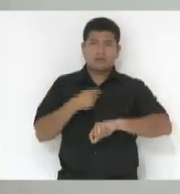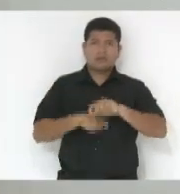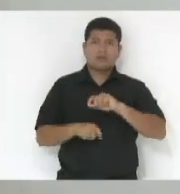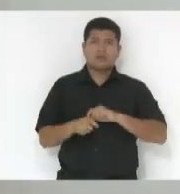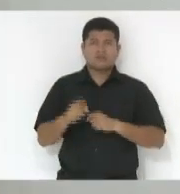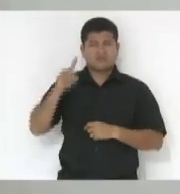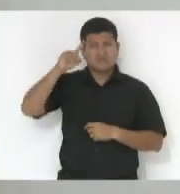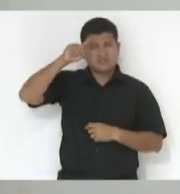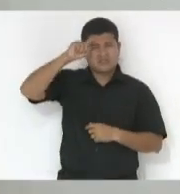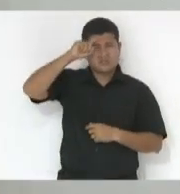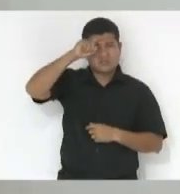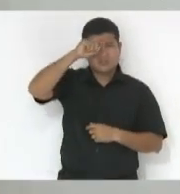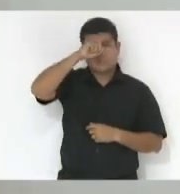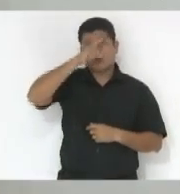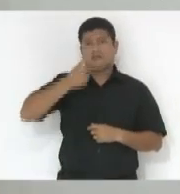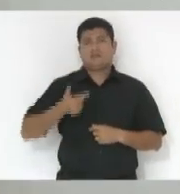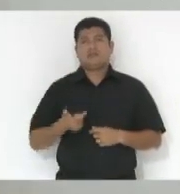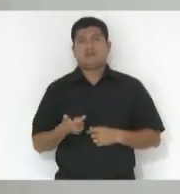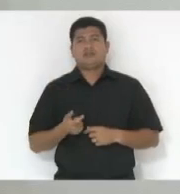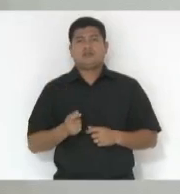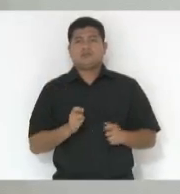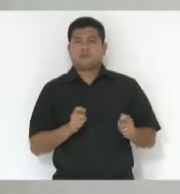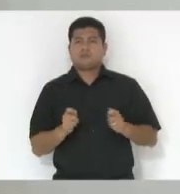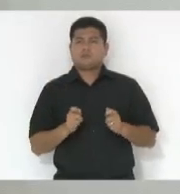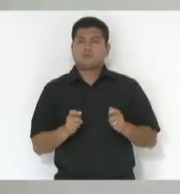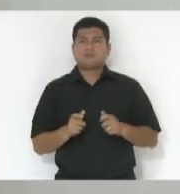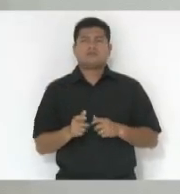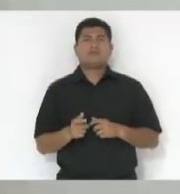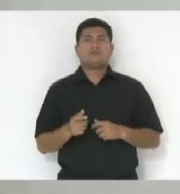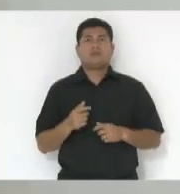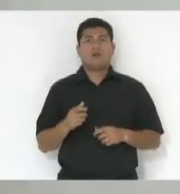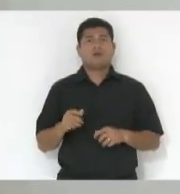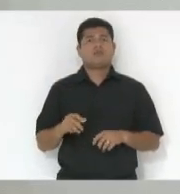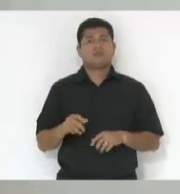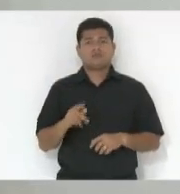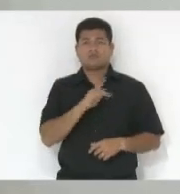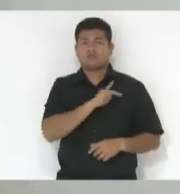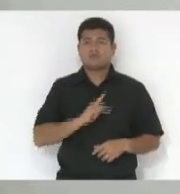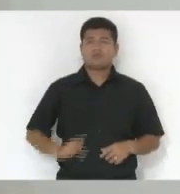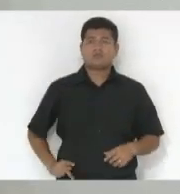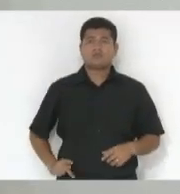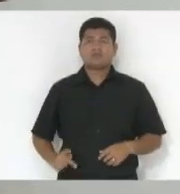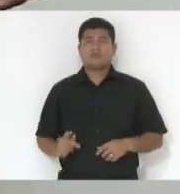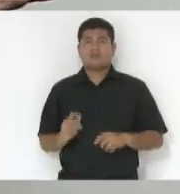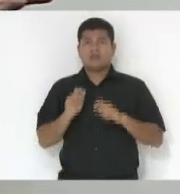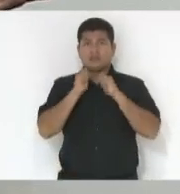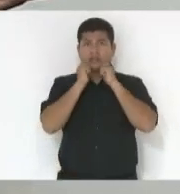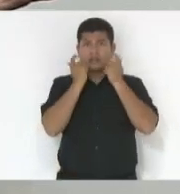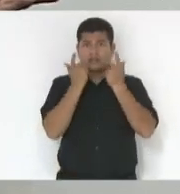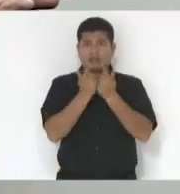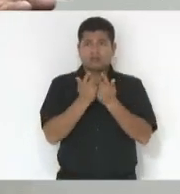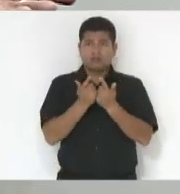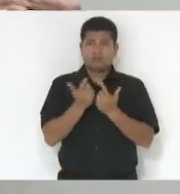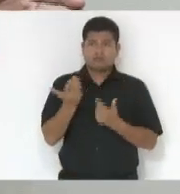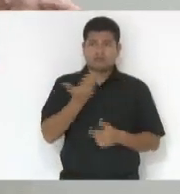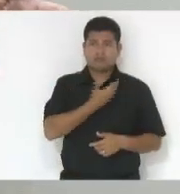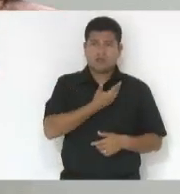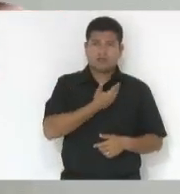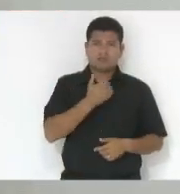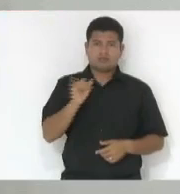muita dificuldade. O próprio presidente da Assembleia, o nosso companheiro deputado Júlio